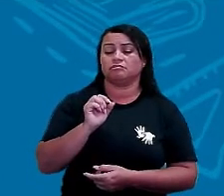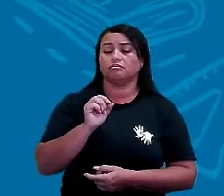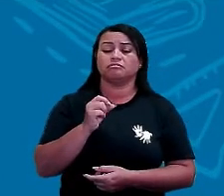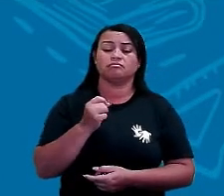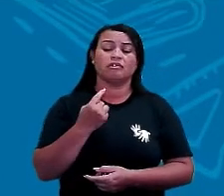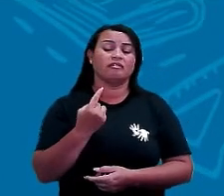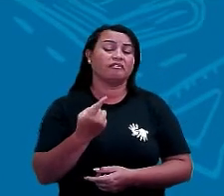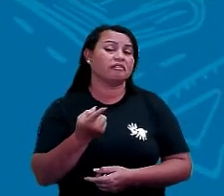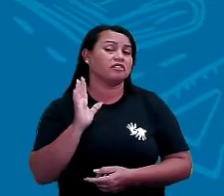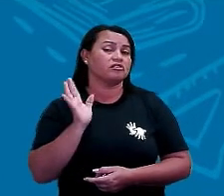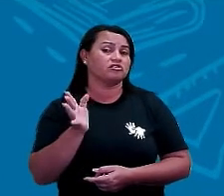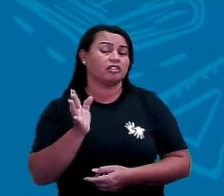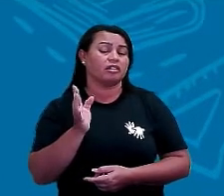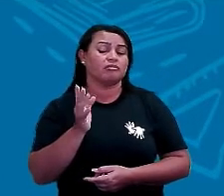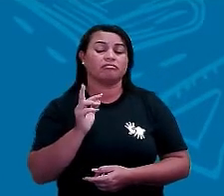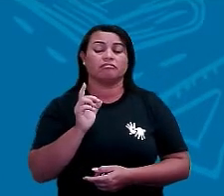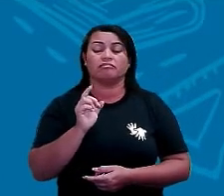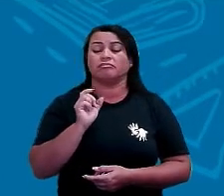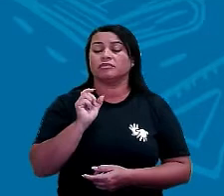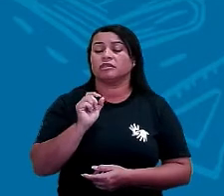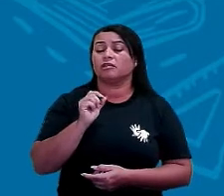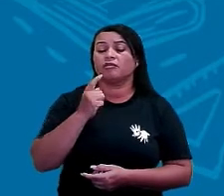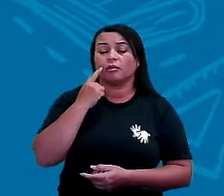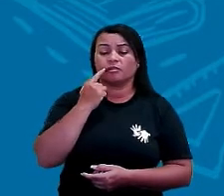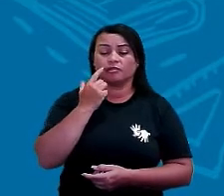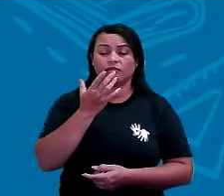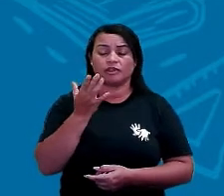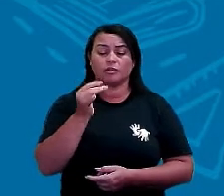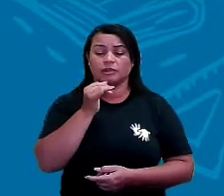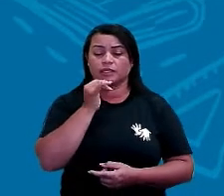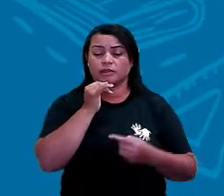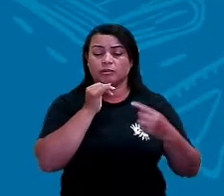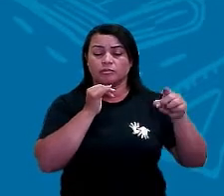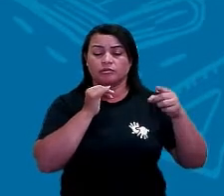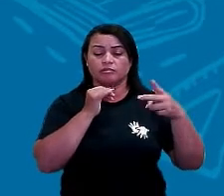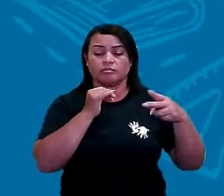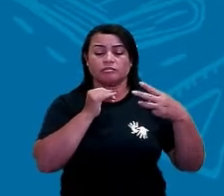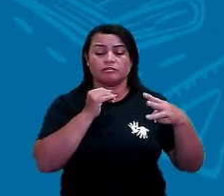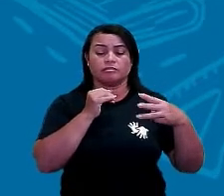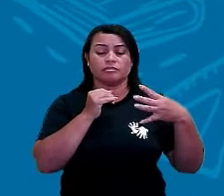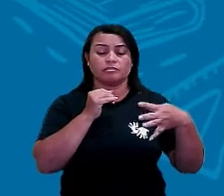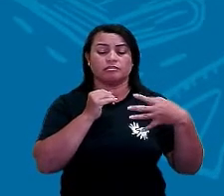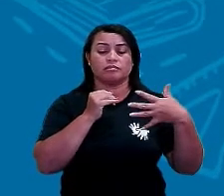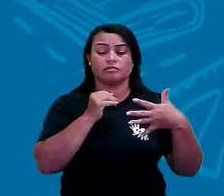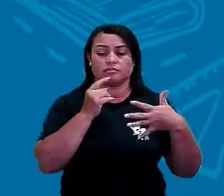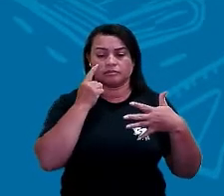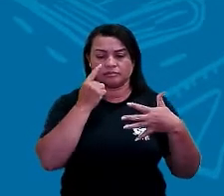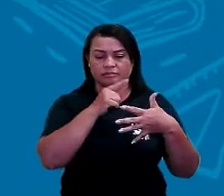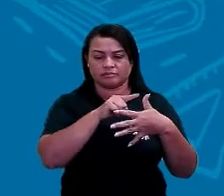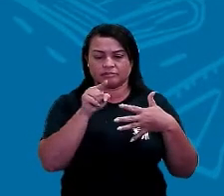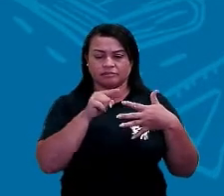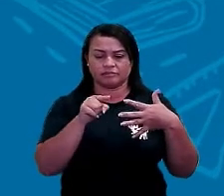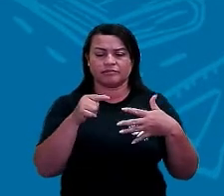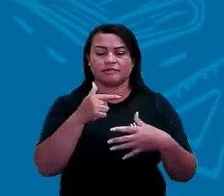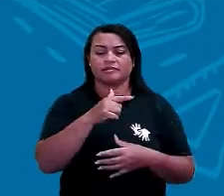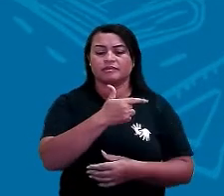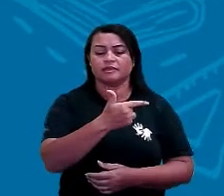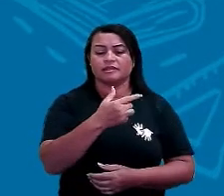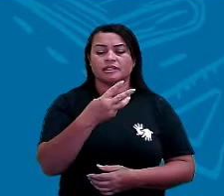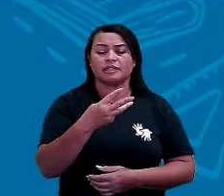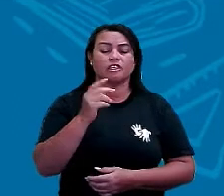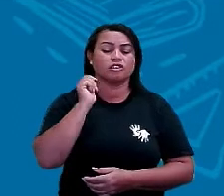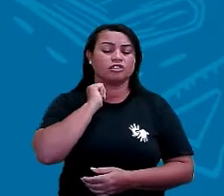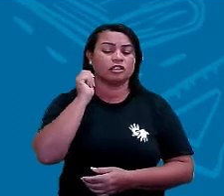que, uma vez que. Então, vamos ver aqui nos exemplos. Por exemplo, eu tenho aqui a frase: 23 de